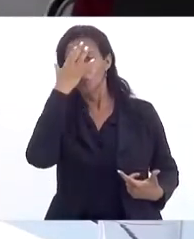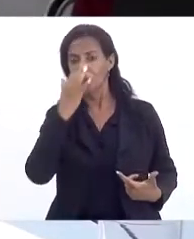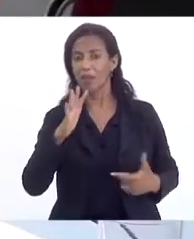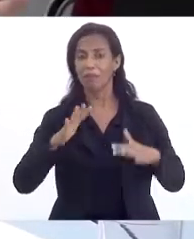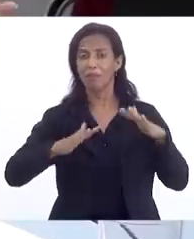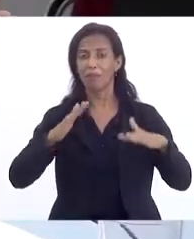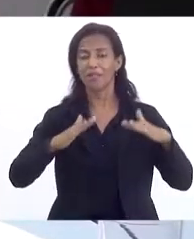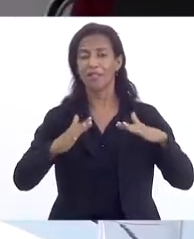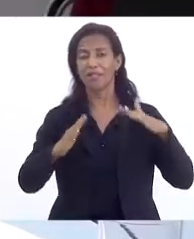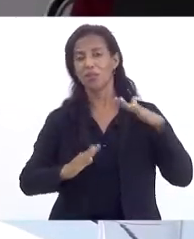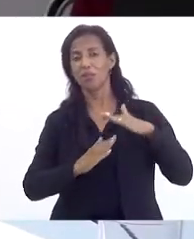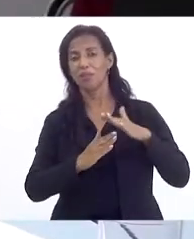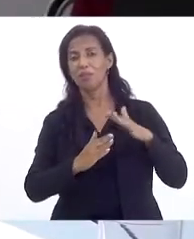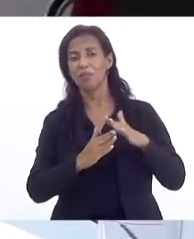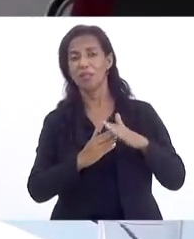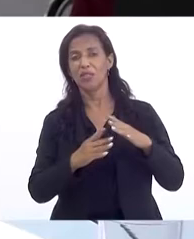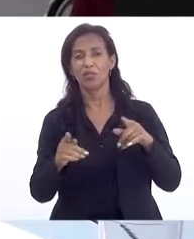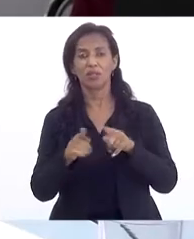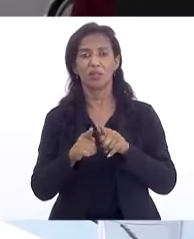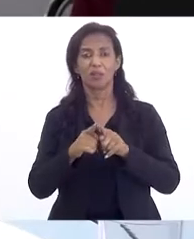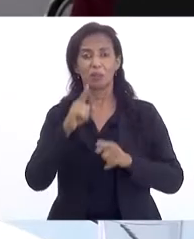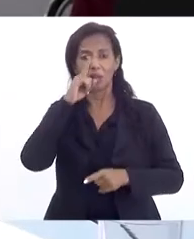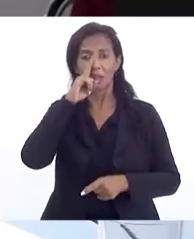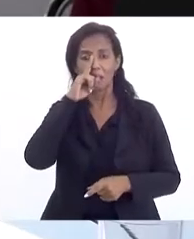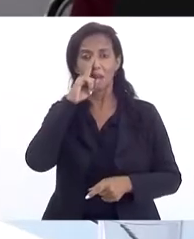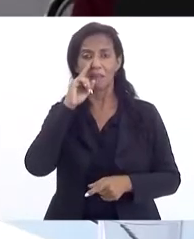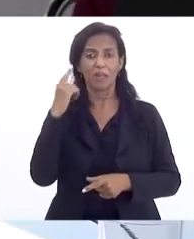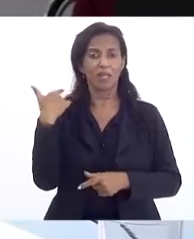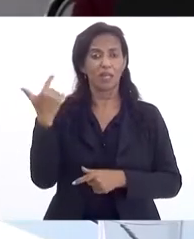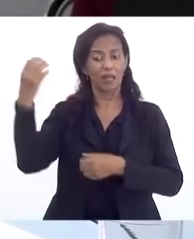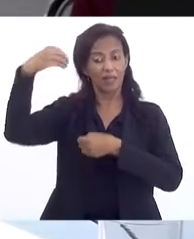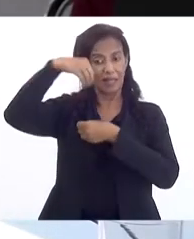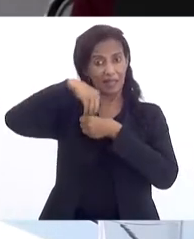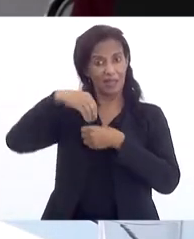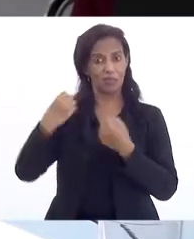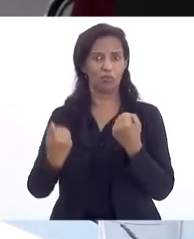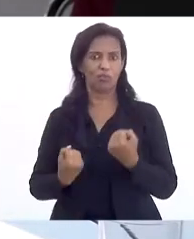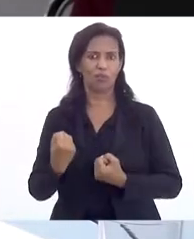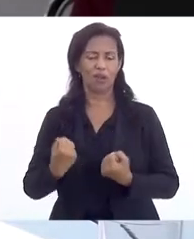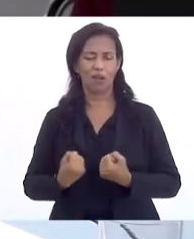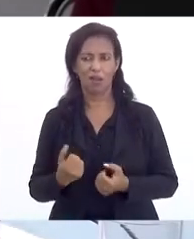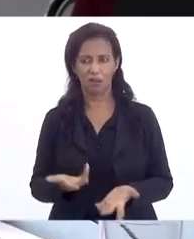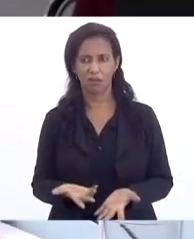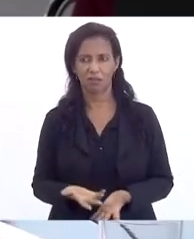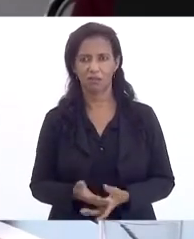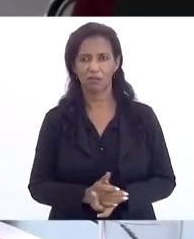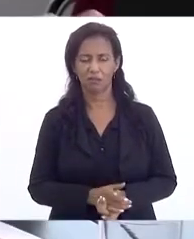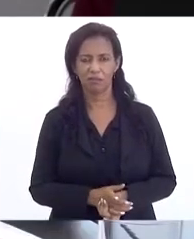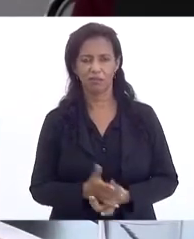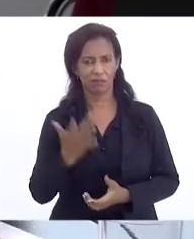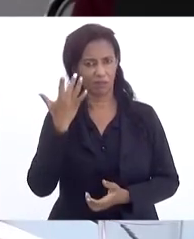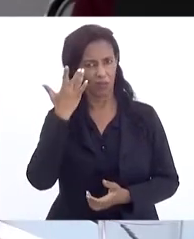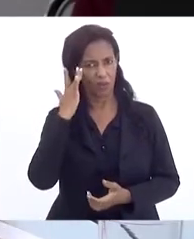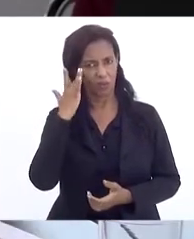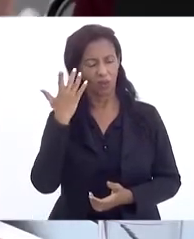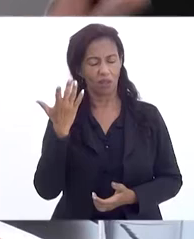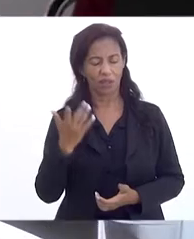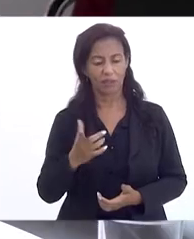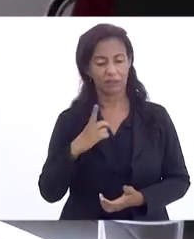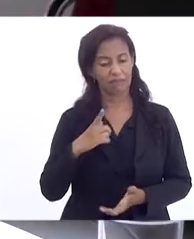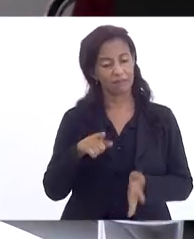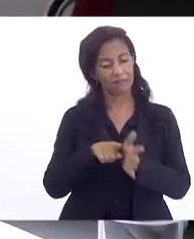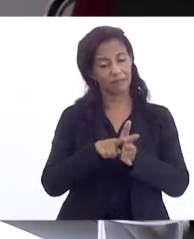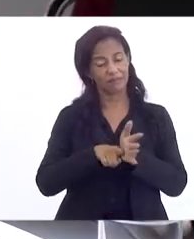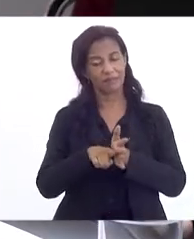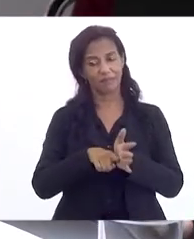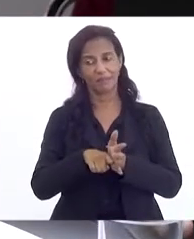ter um determinado limite que também não bota em risco a vida dos outros. Né? Então, eu acho que a gente tem que examinar